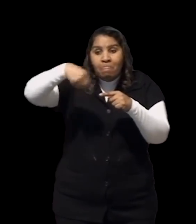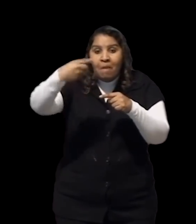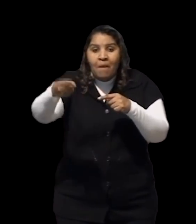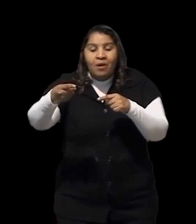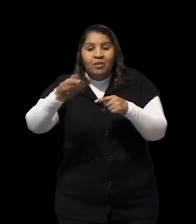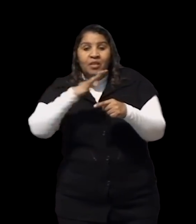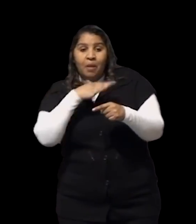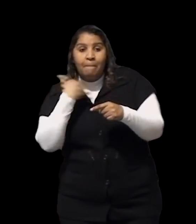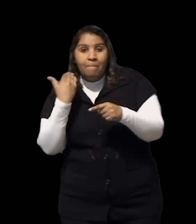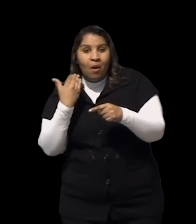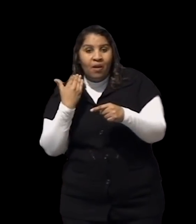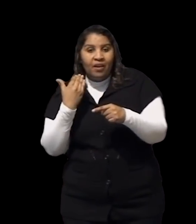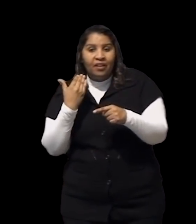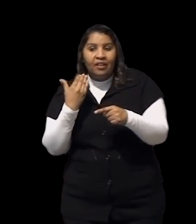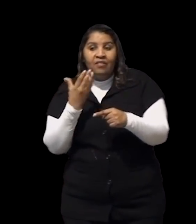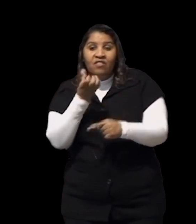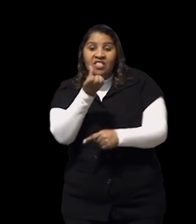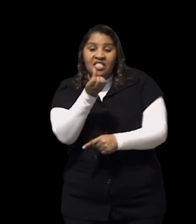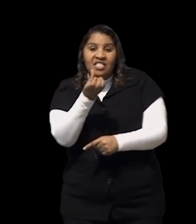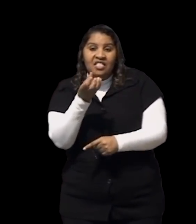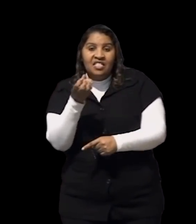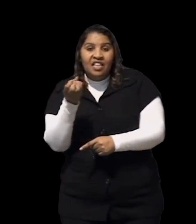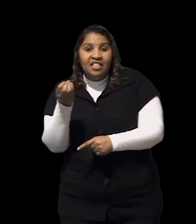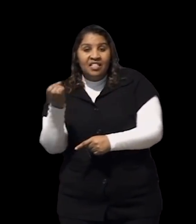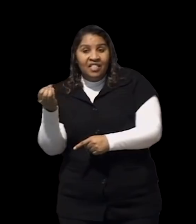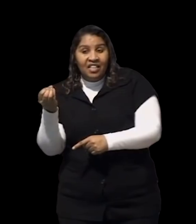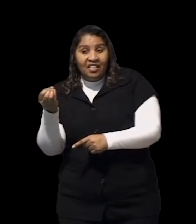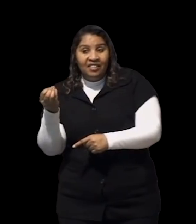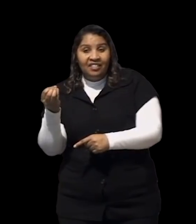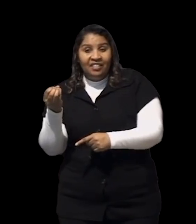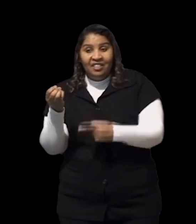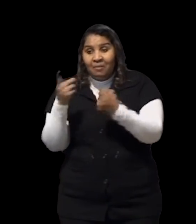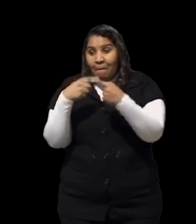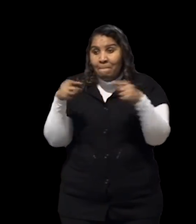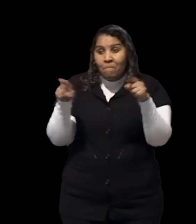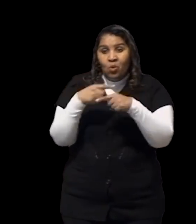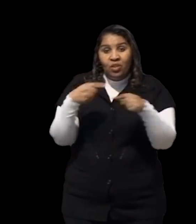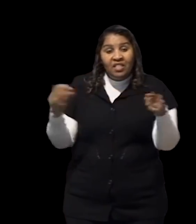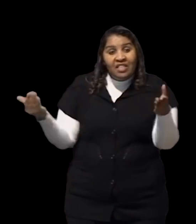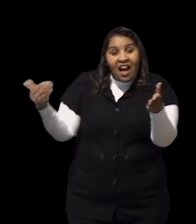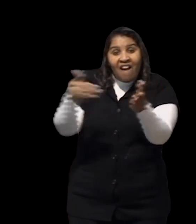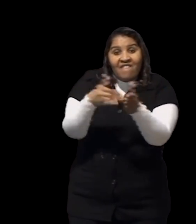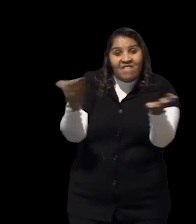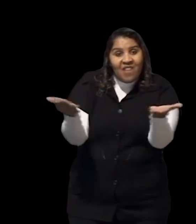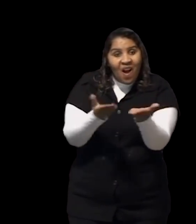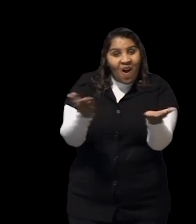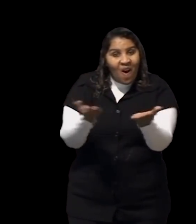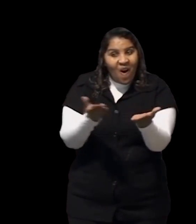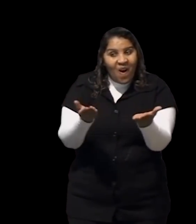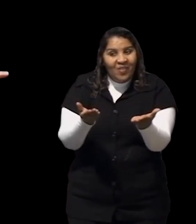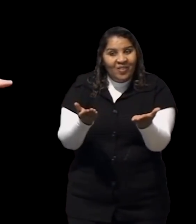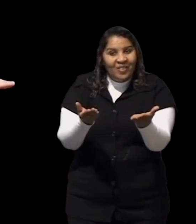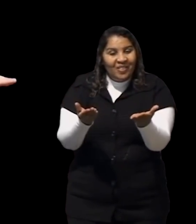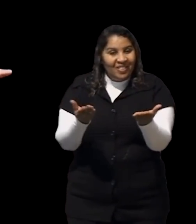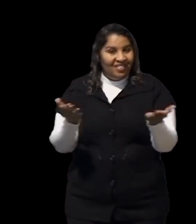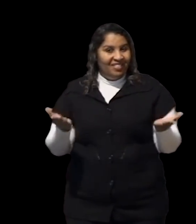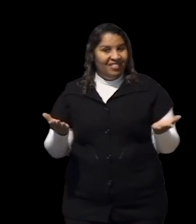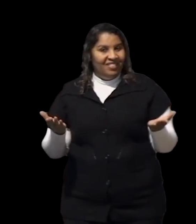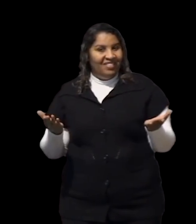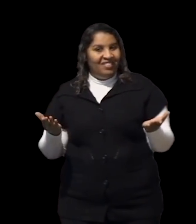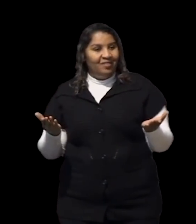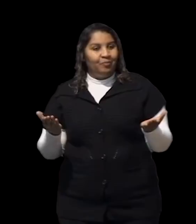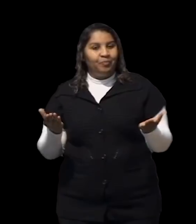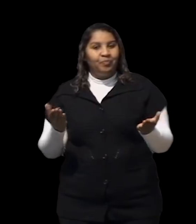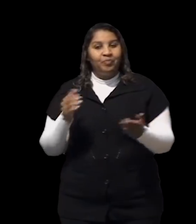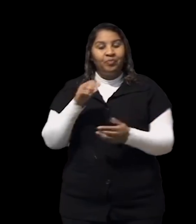obras que são tocadas até hoje Alexandre o Grande com 23 anos ele já tinha